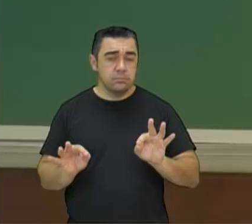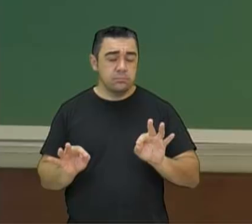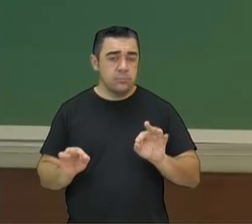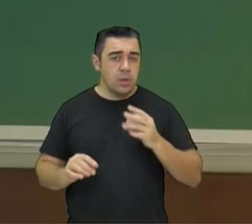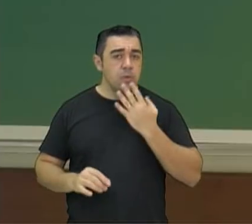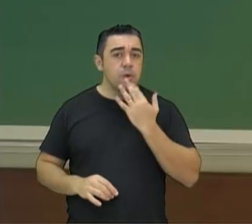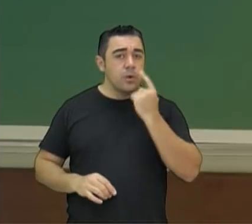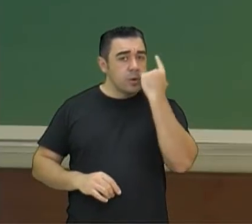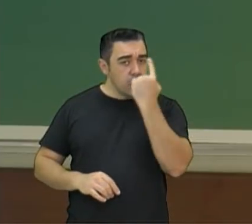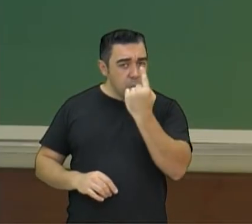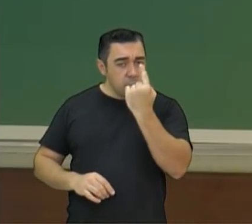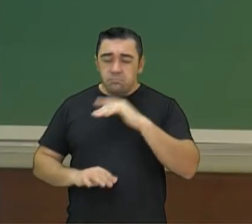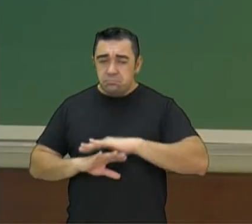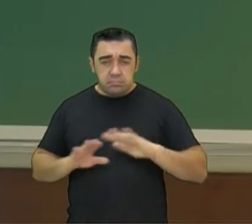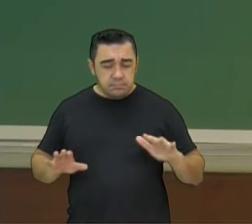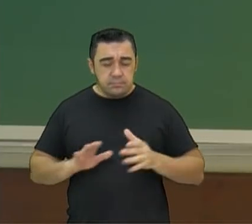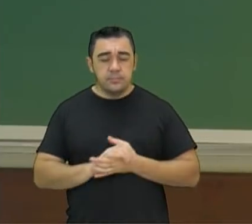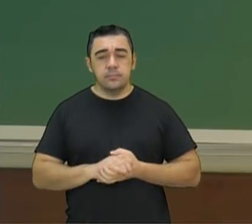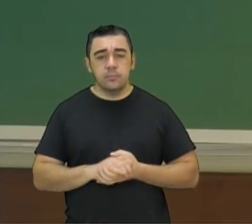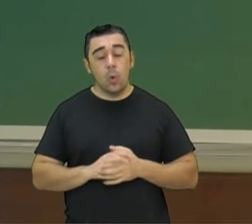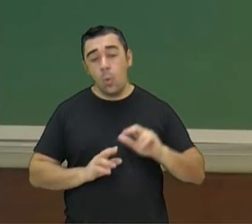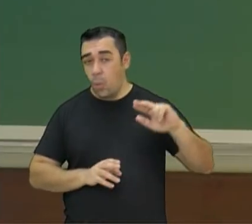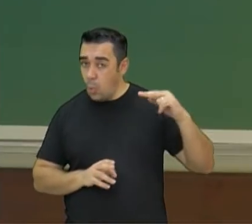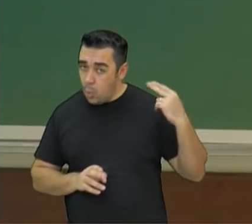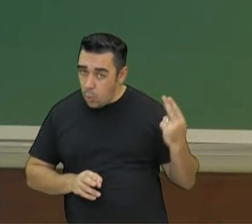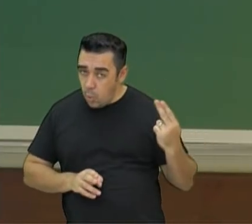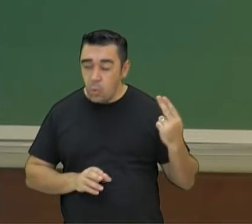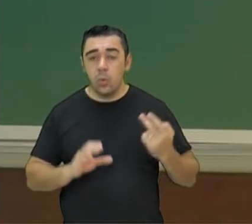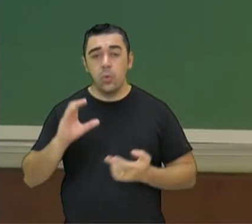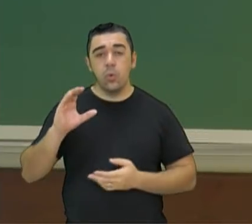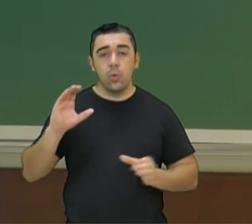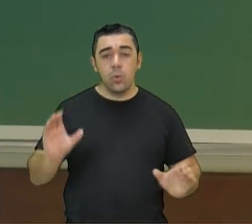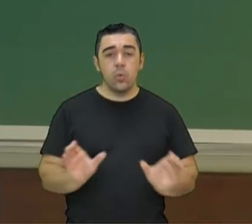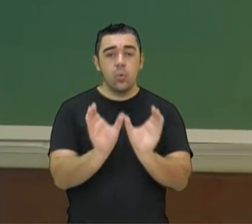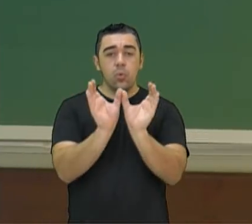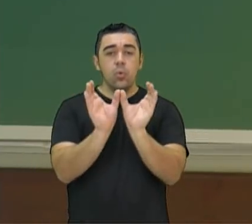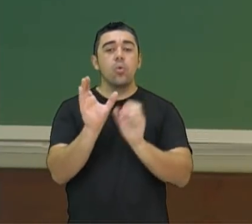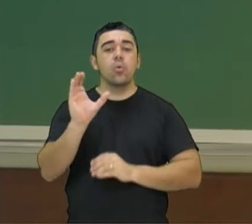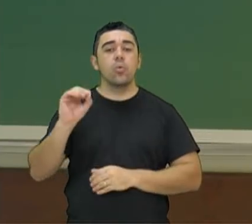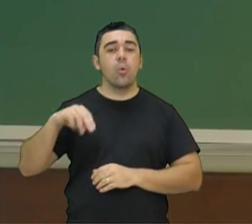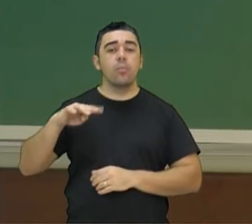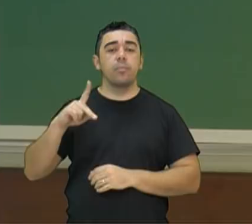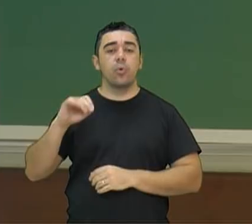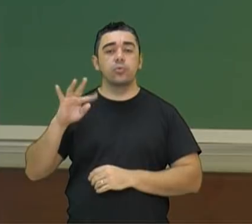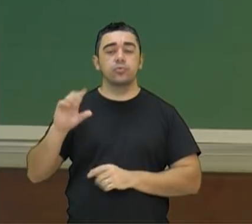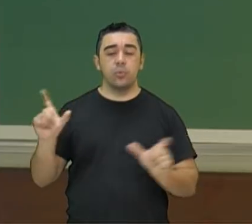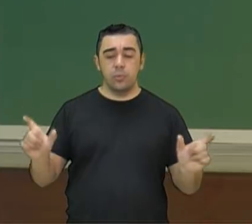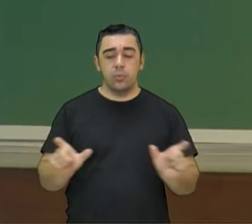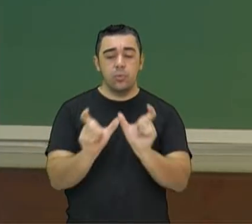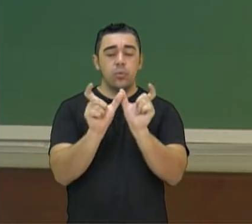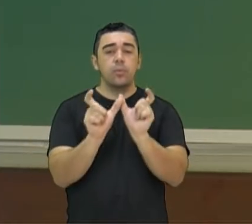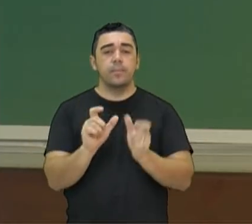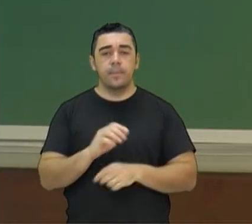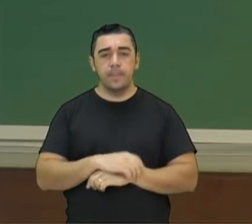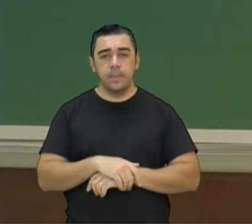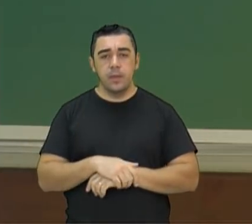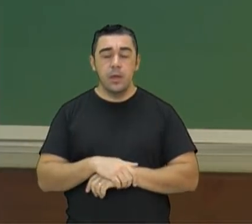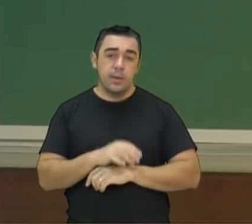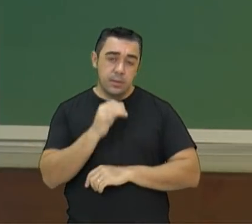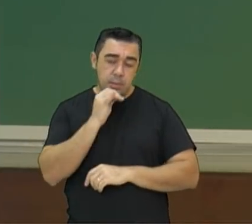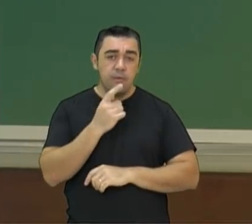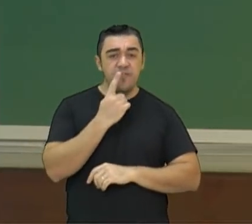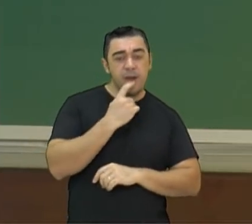cor, aqui estou me referindo à cor. Ou ele pode ser composto, formado por duas ou mais palavras. Então, eu posso dizer vestido vermelho